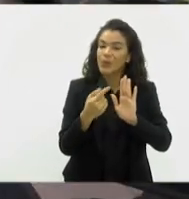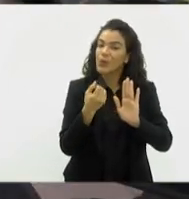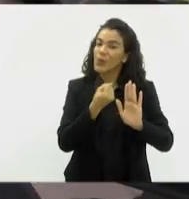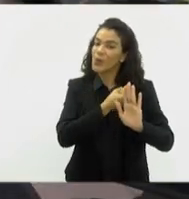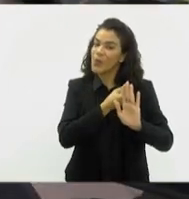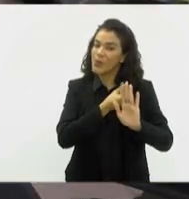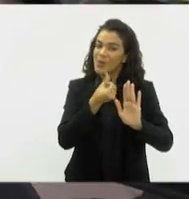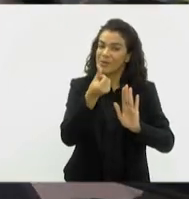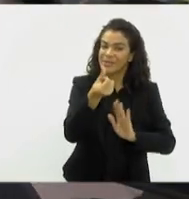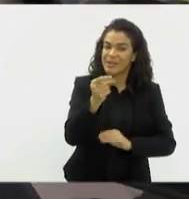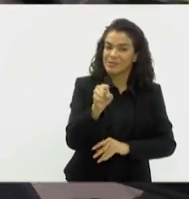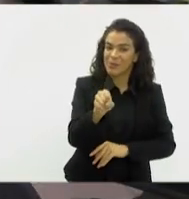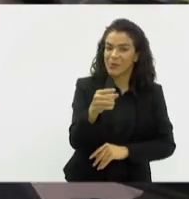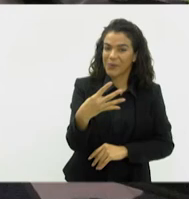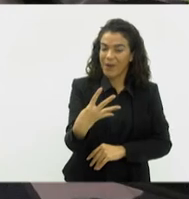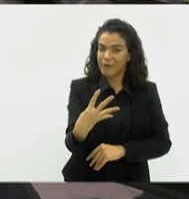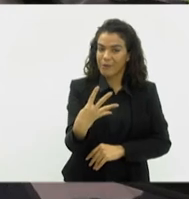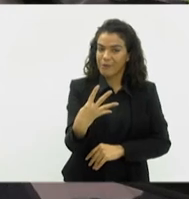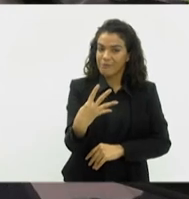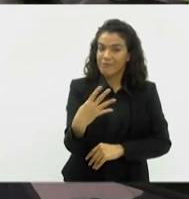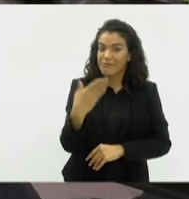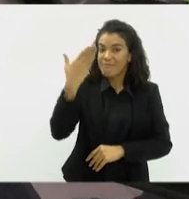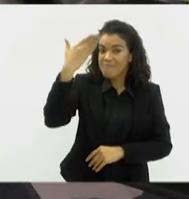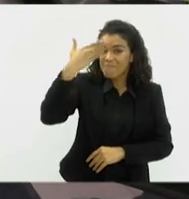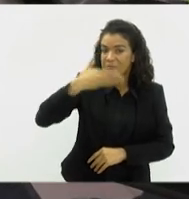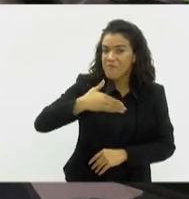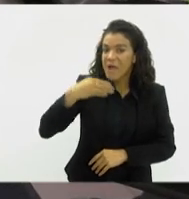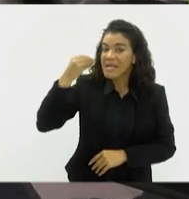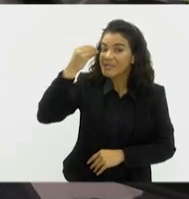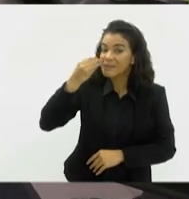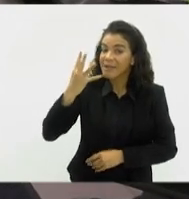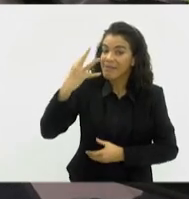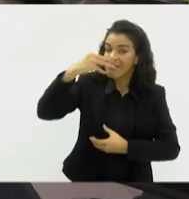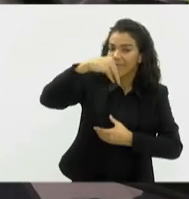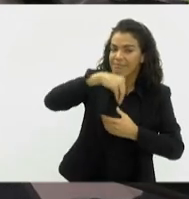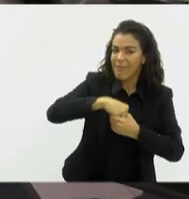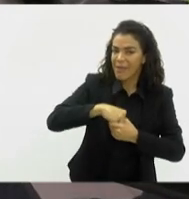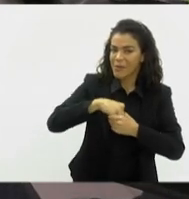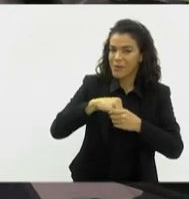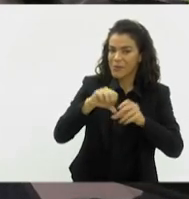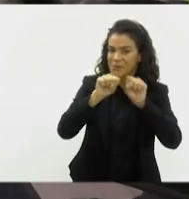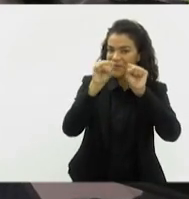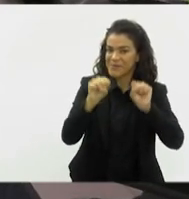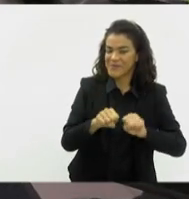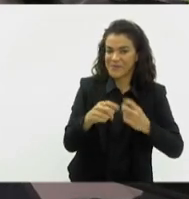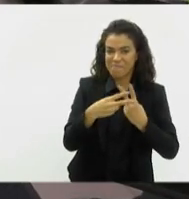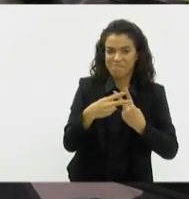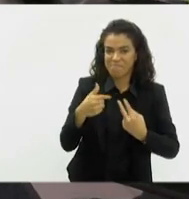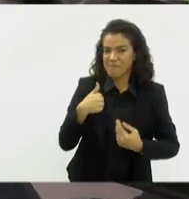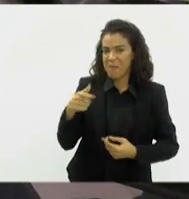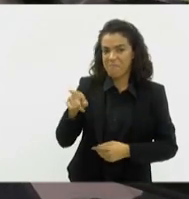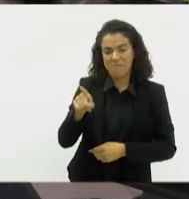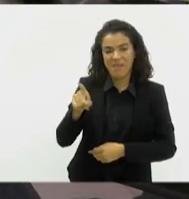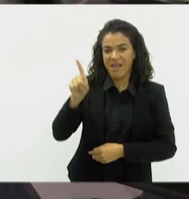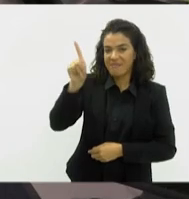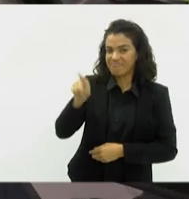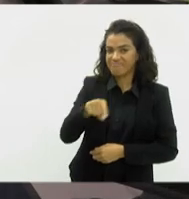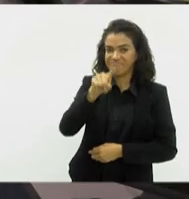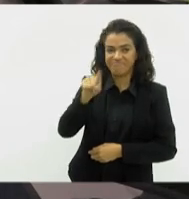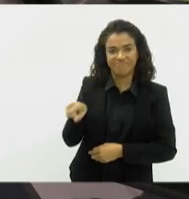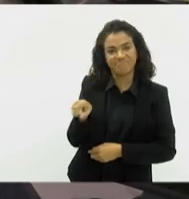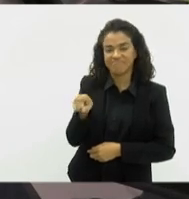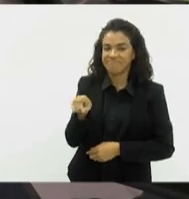no 6.4, de nos apresentar qual a experiência dela no sistema prisional. Não tá claro. Então, para mim, ela já não cumpriu o